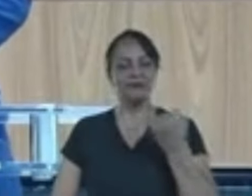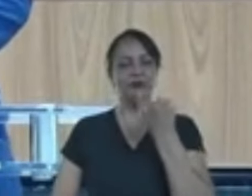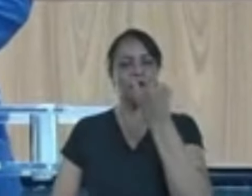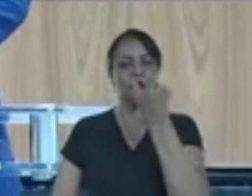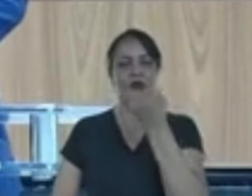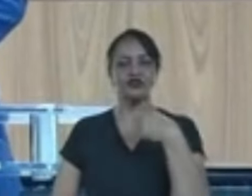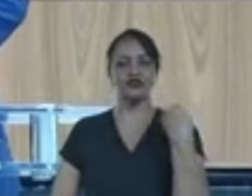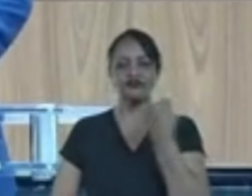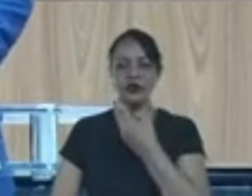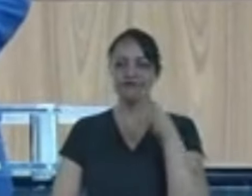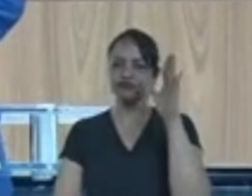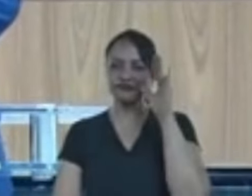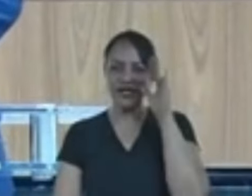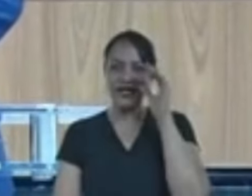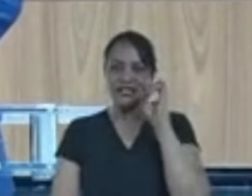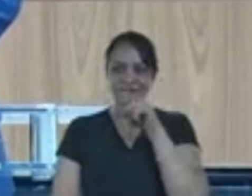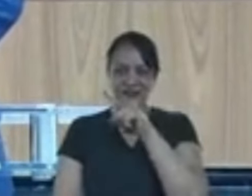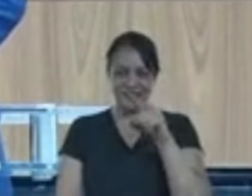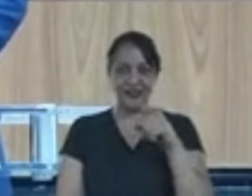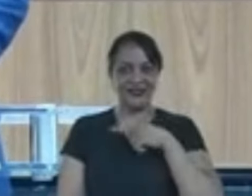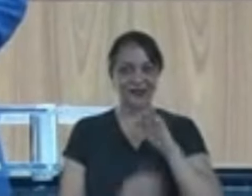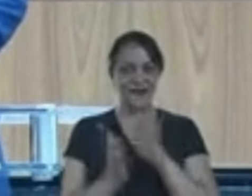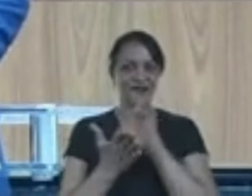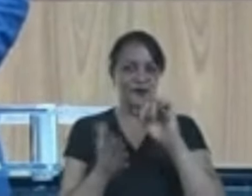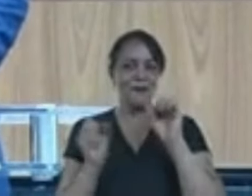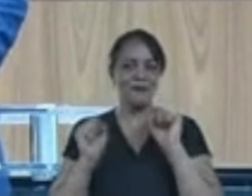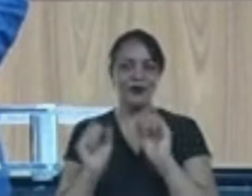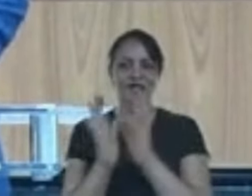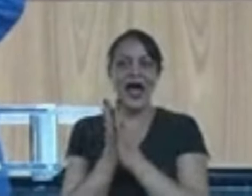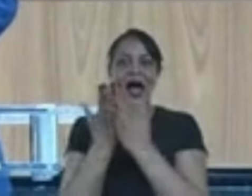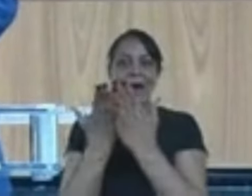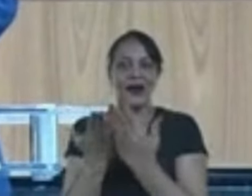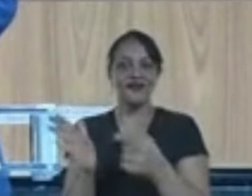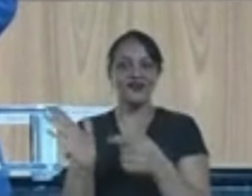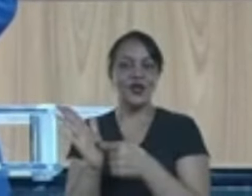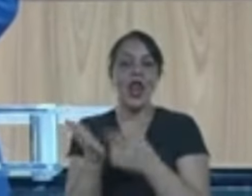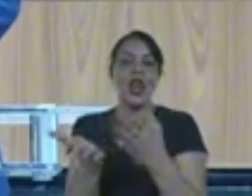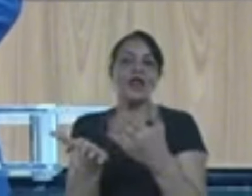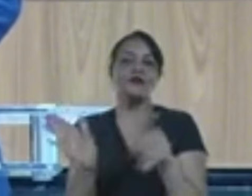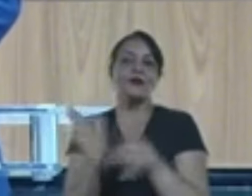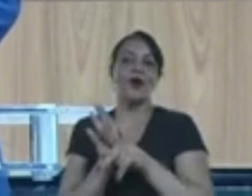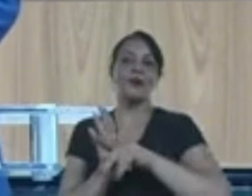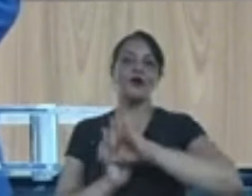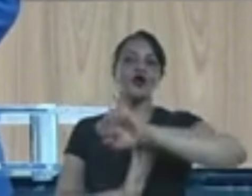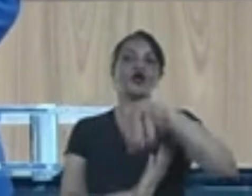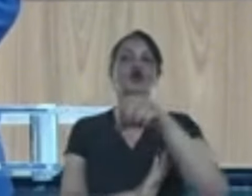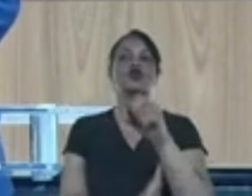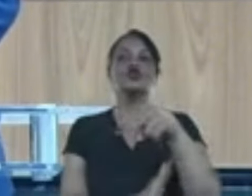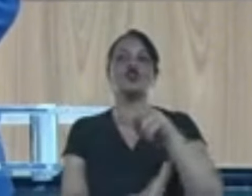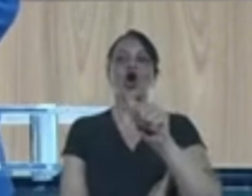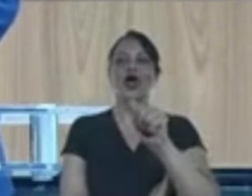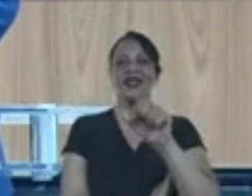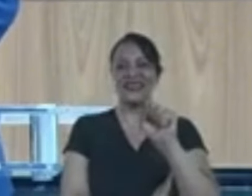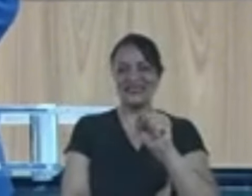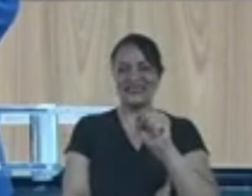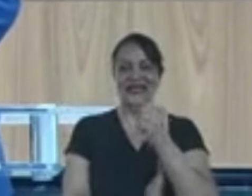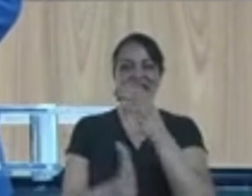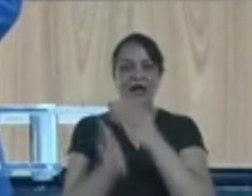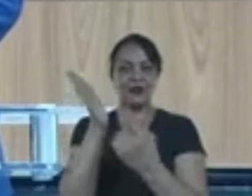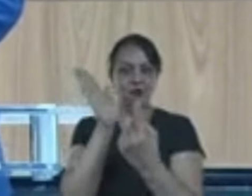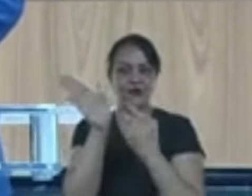observarmos. Se você tem uma Bíblia, você abre no livro de Jonas, no capítulo 1, do